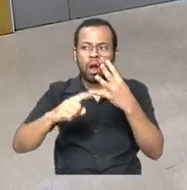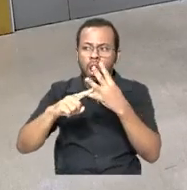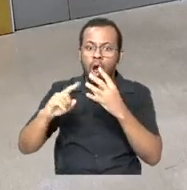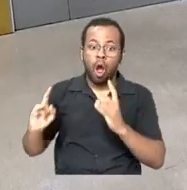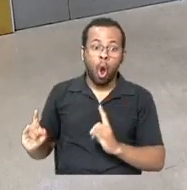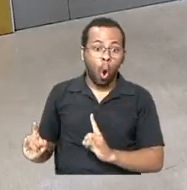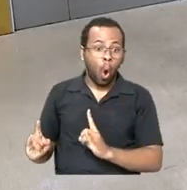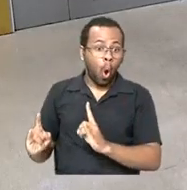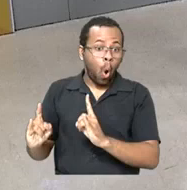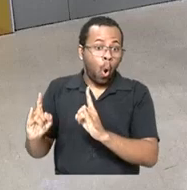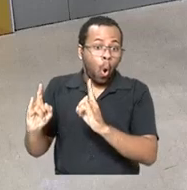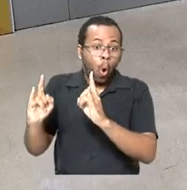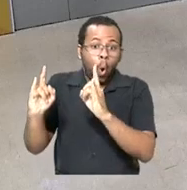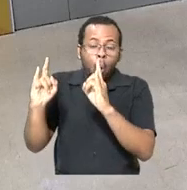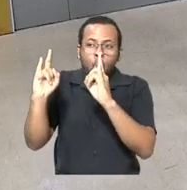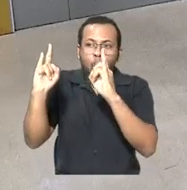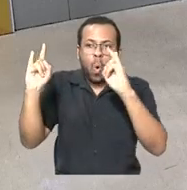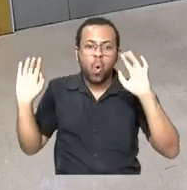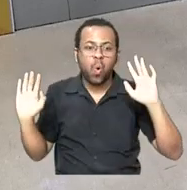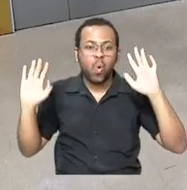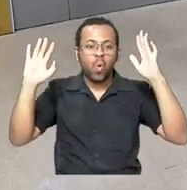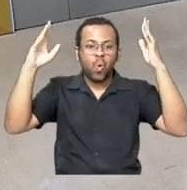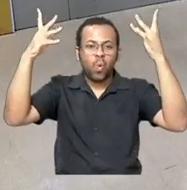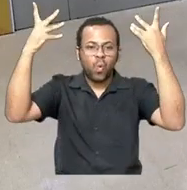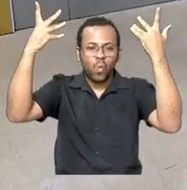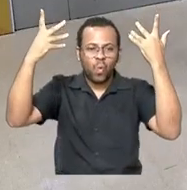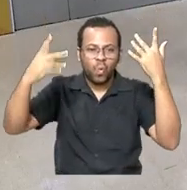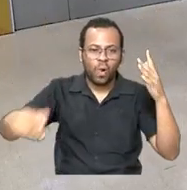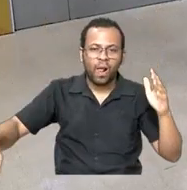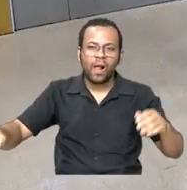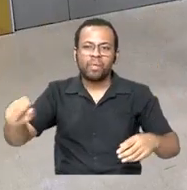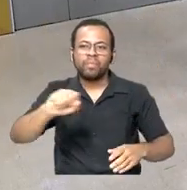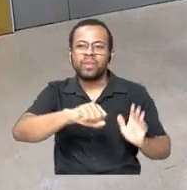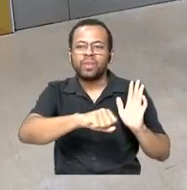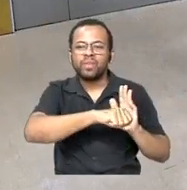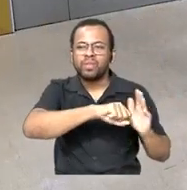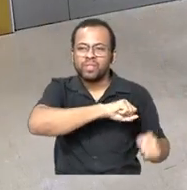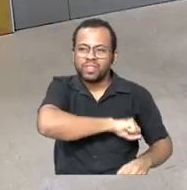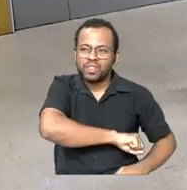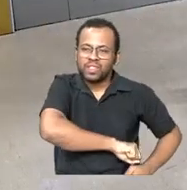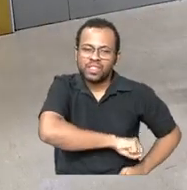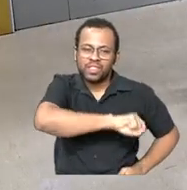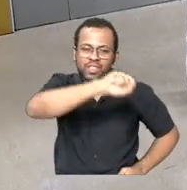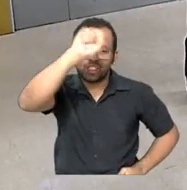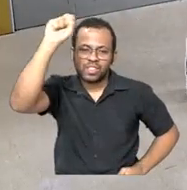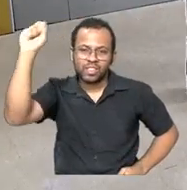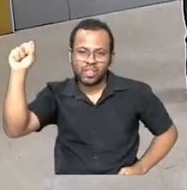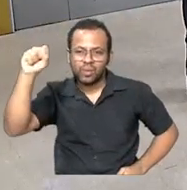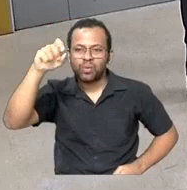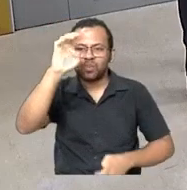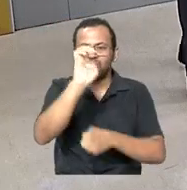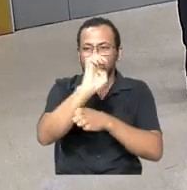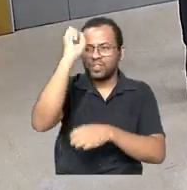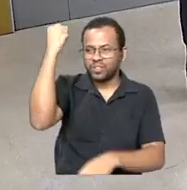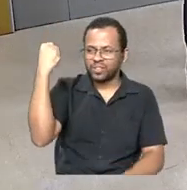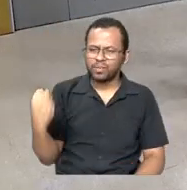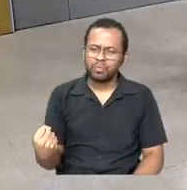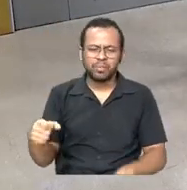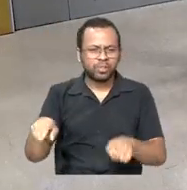gente é para celebrar a emancipação de Sergipe dando início a sua emancipação